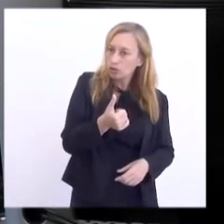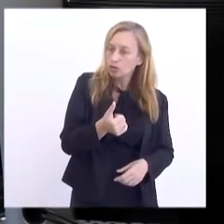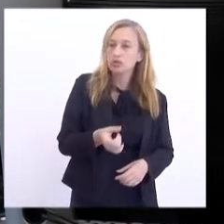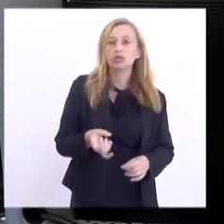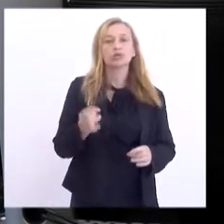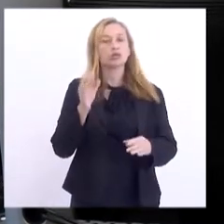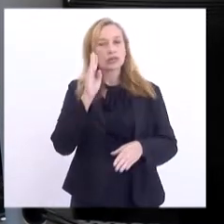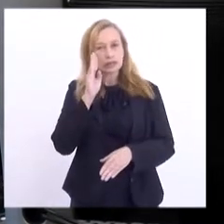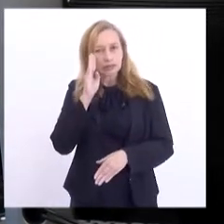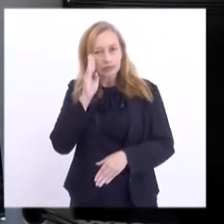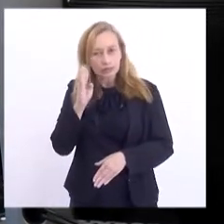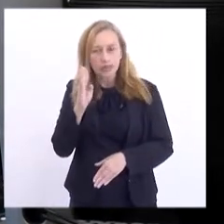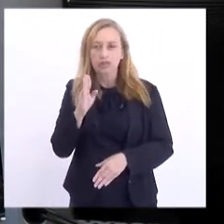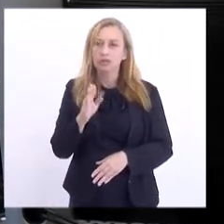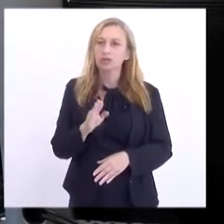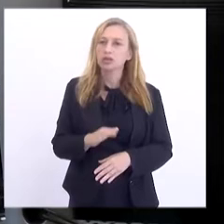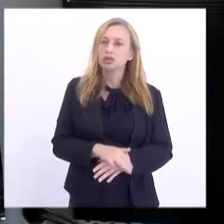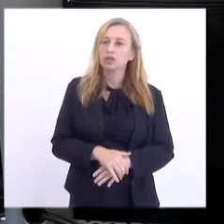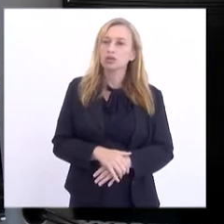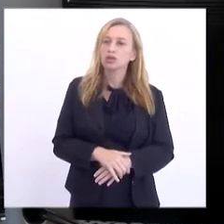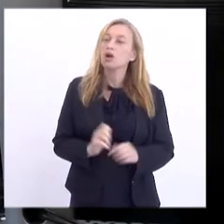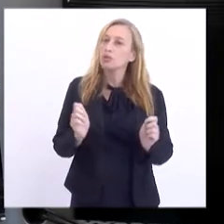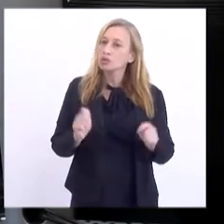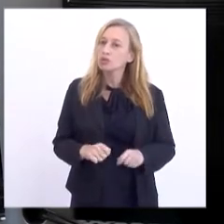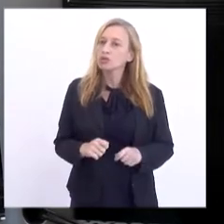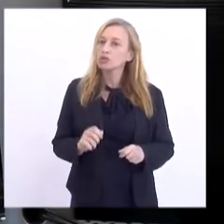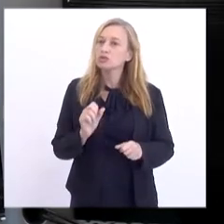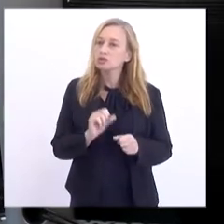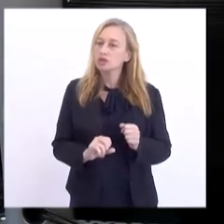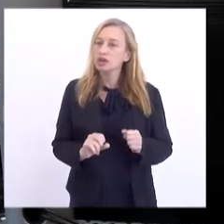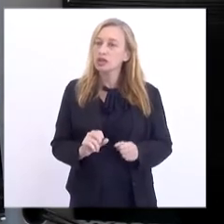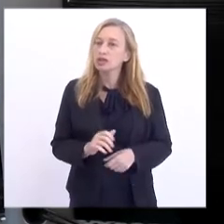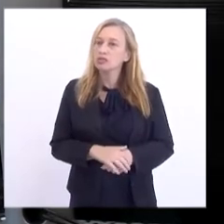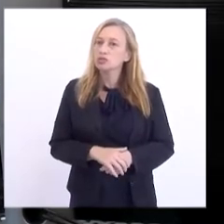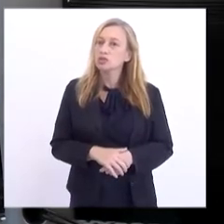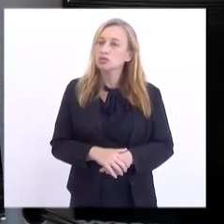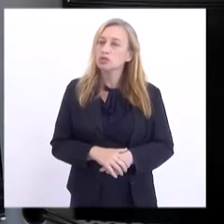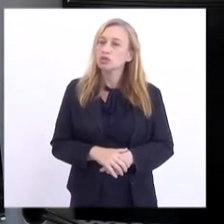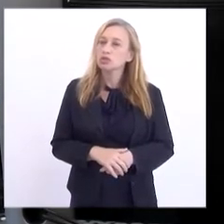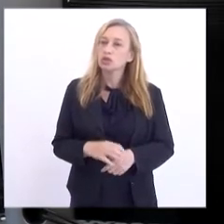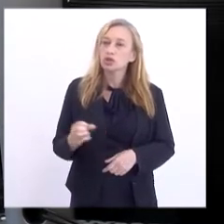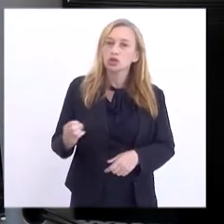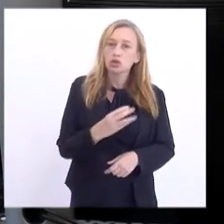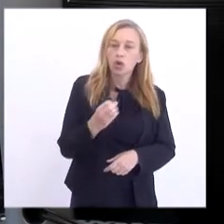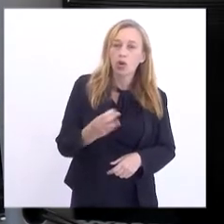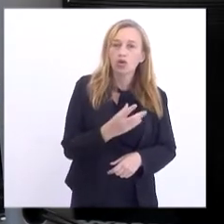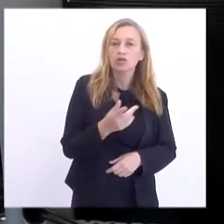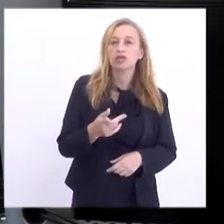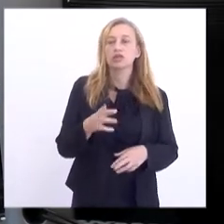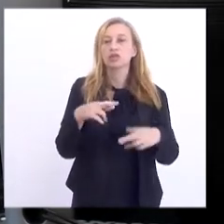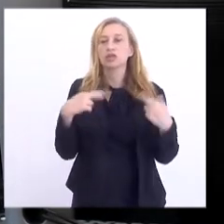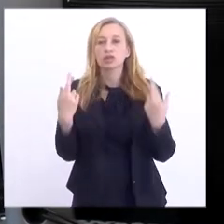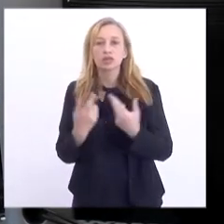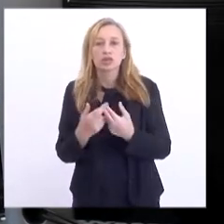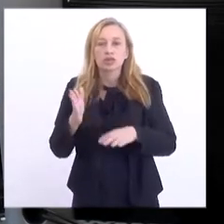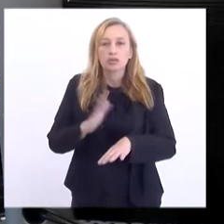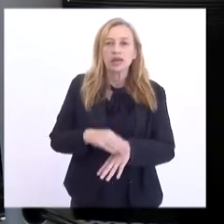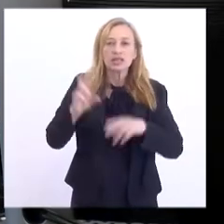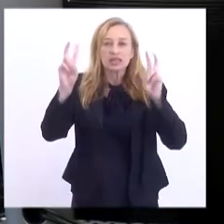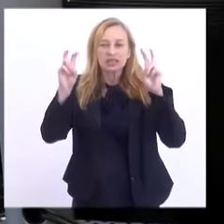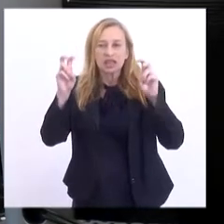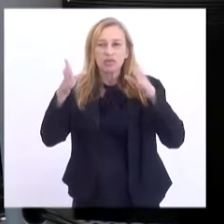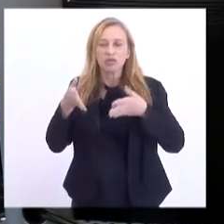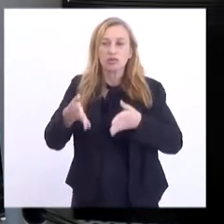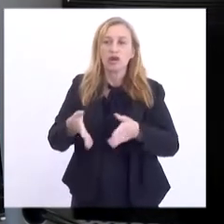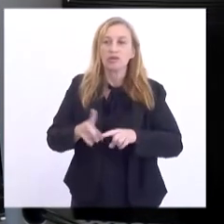muito específico né a gente aqui Possivelmente faremos é novas audiências mais temáticas mas